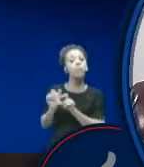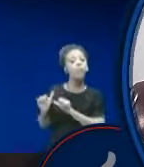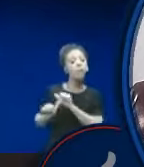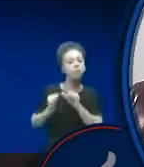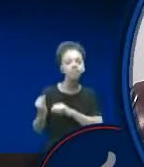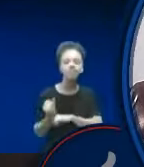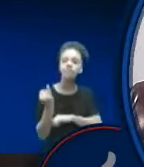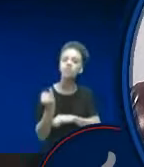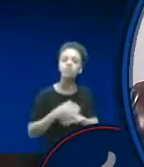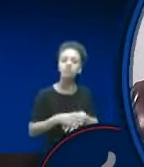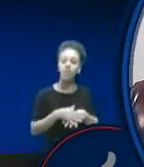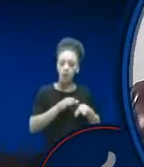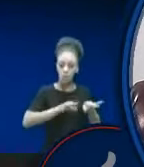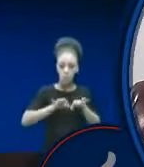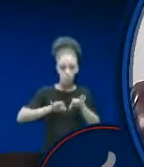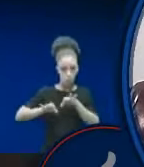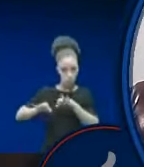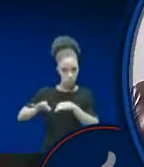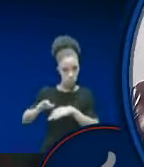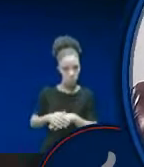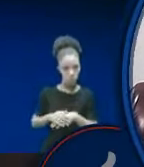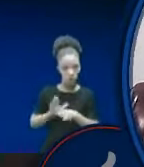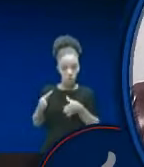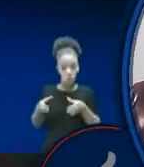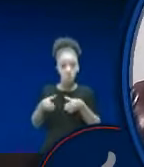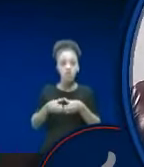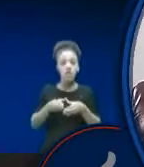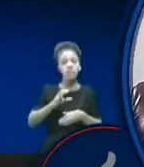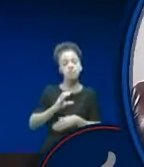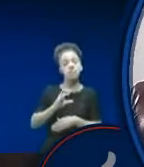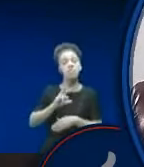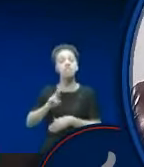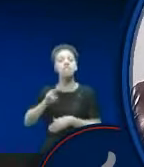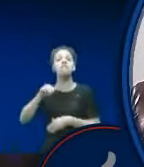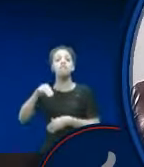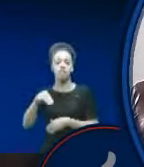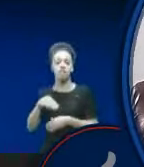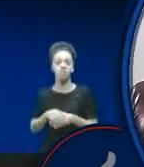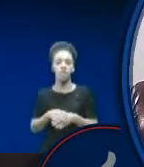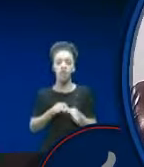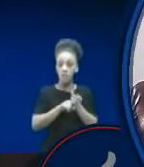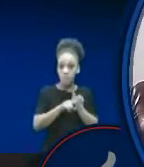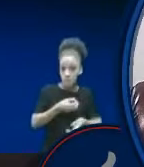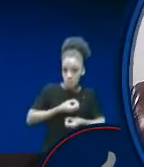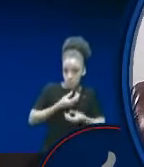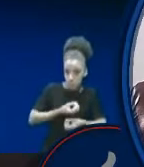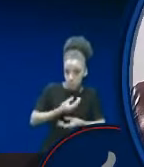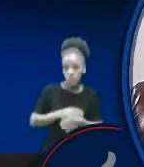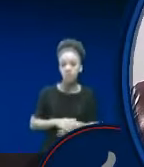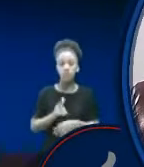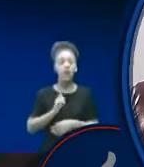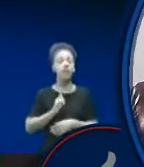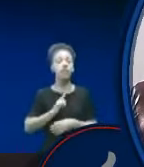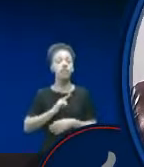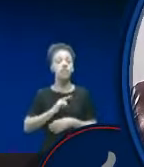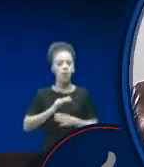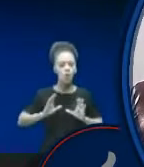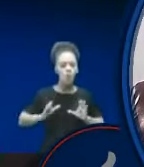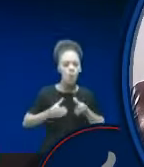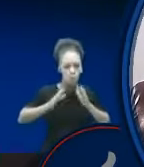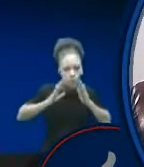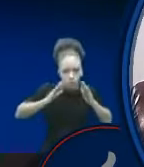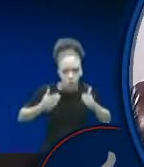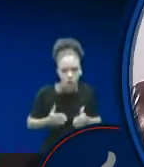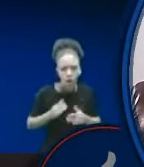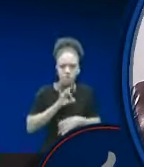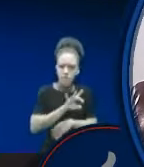fundamental foi uma reorganização nos times de CRM e Tem que ter paciência, Vinícius. Temos um time multidisciplinar, focado